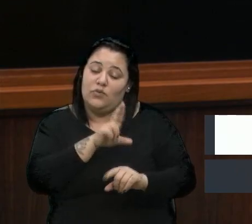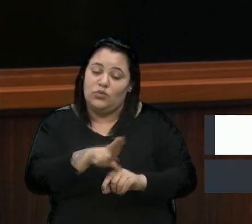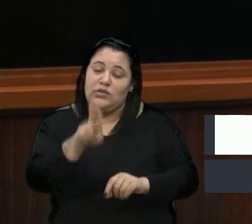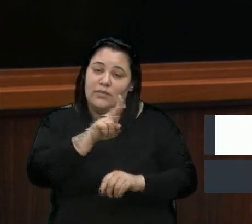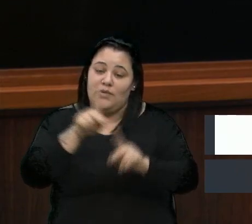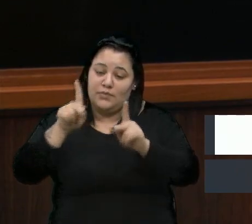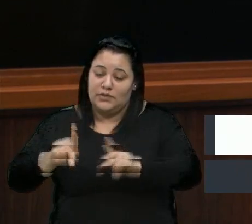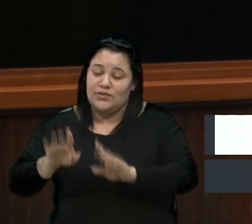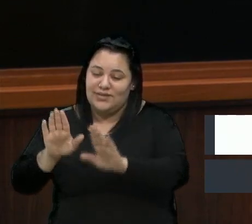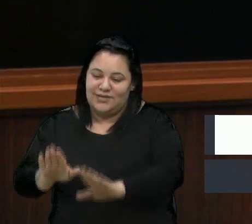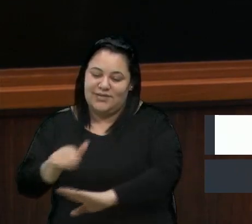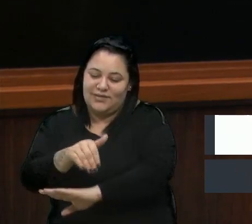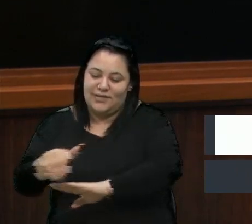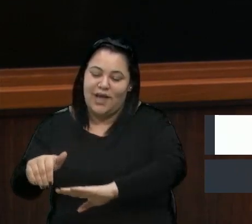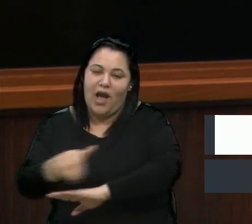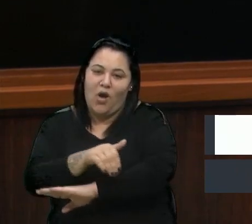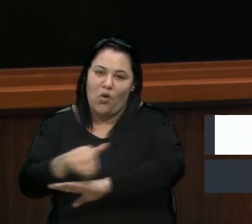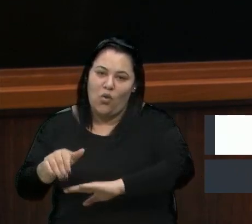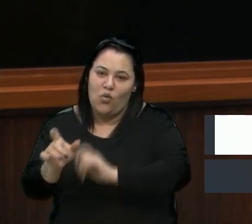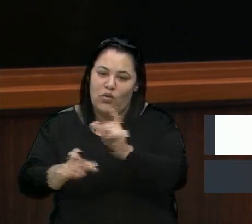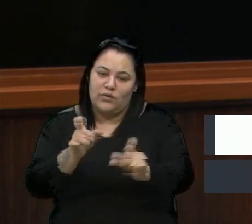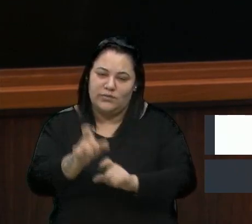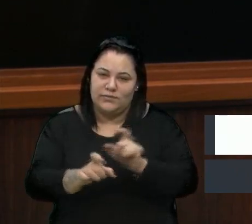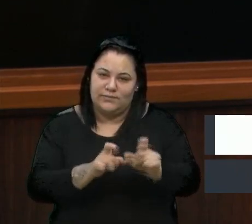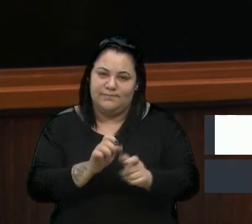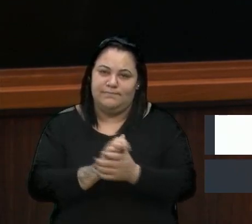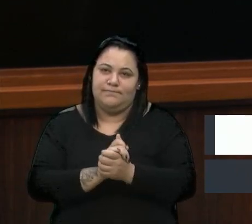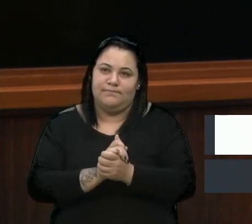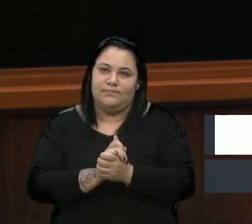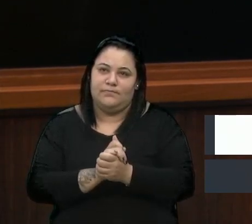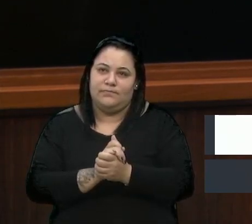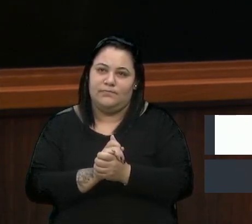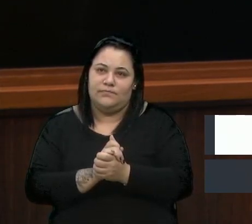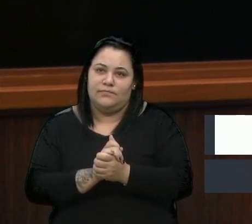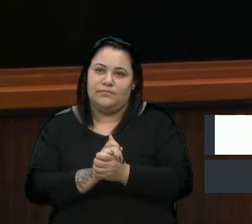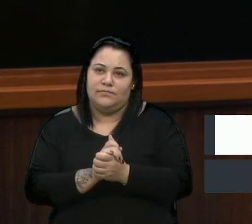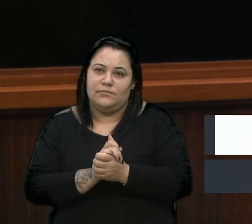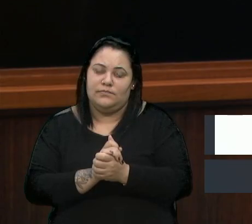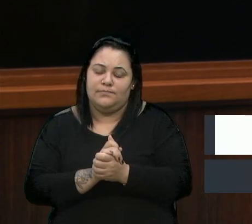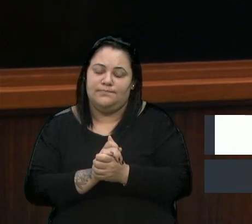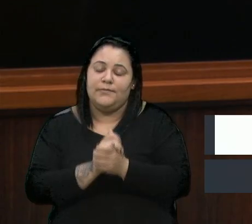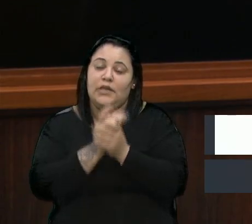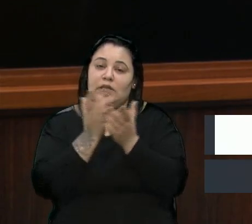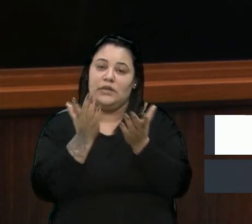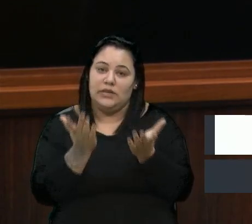de rua, de morar em transição da rua. Então,